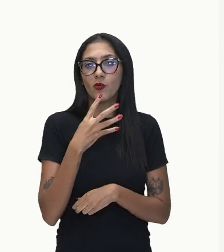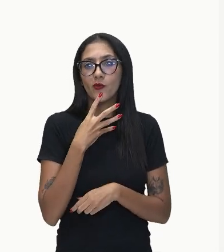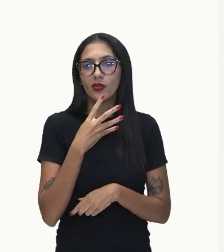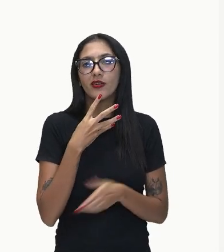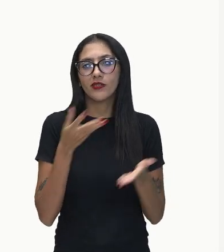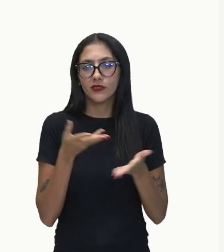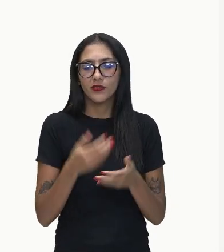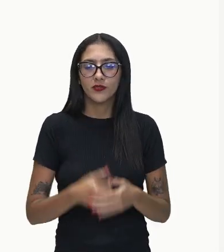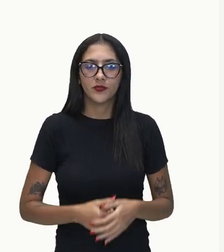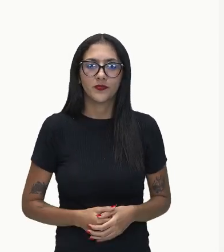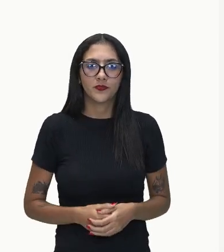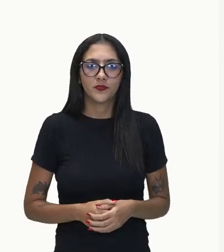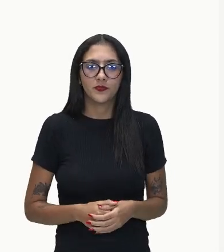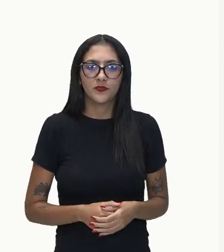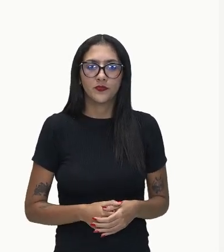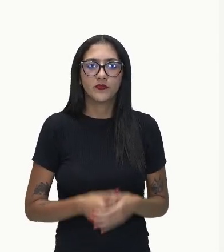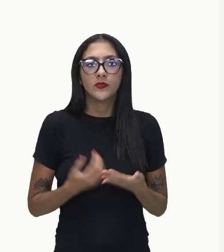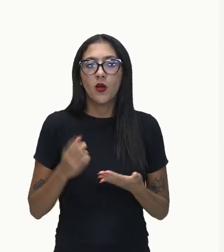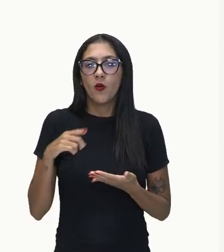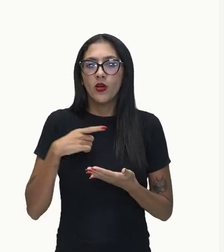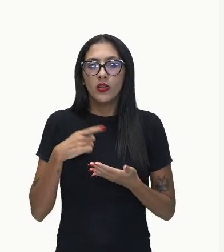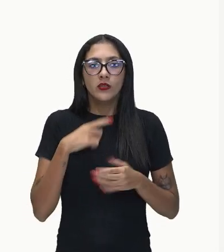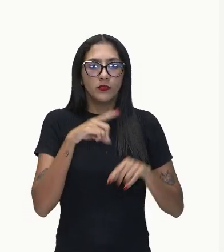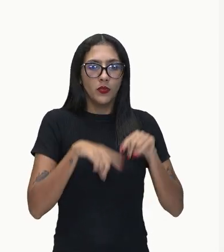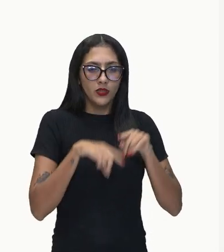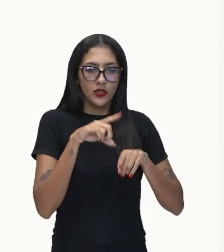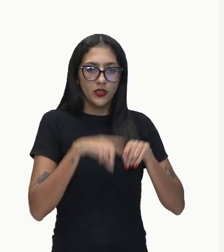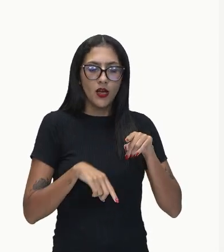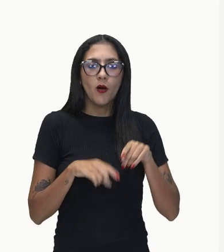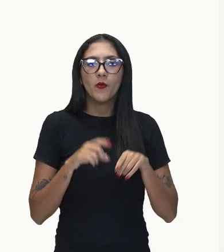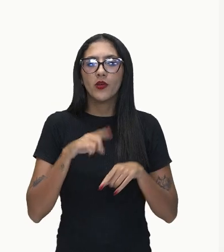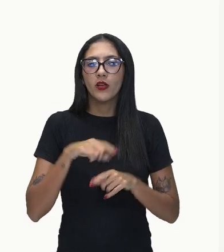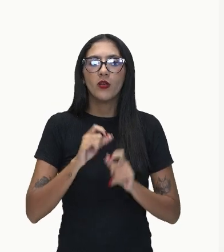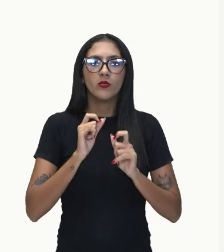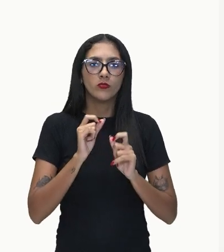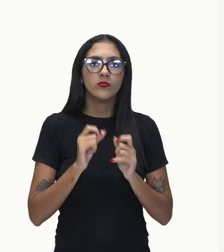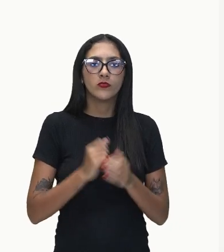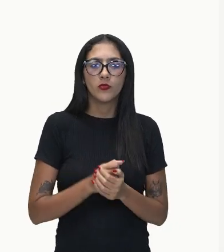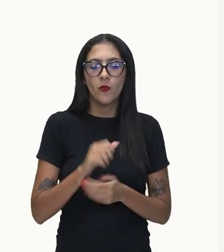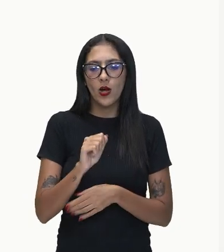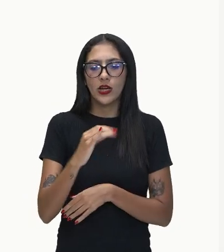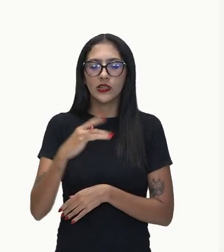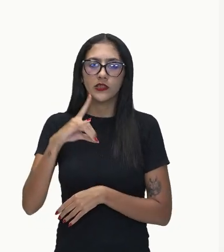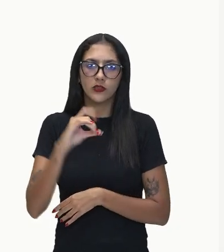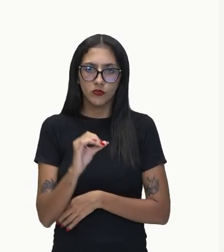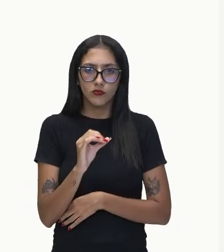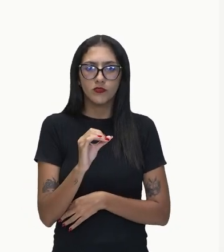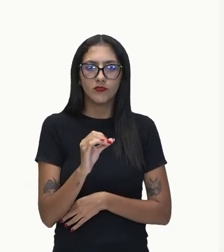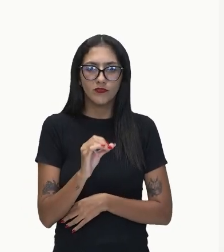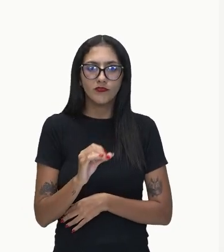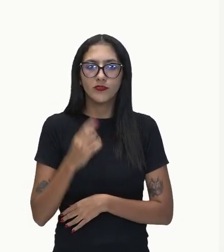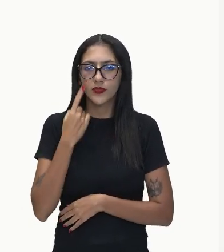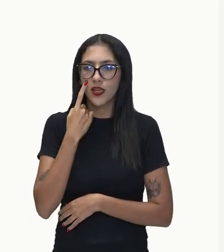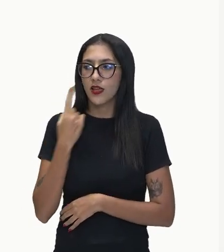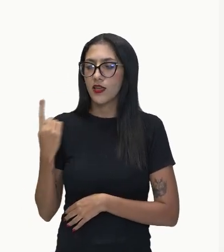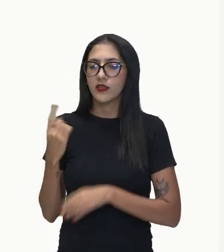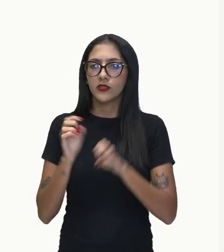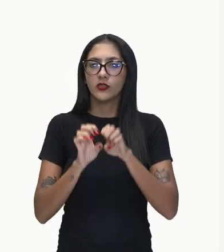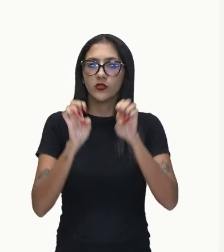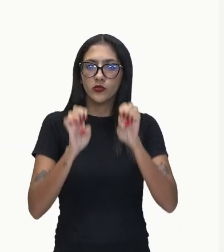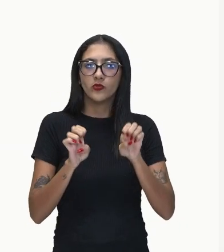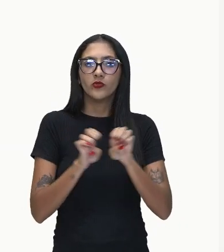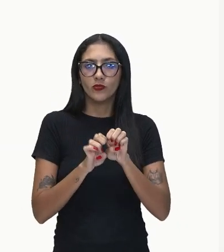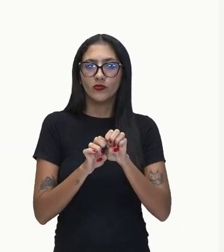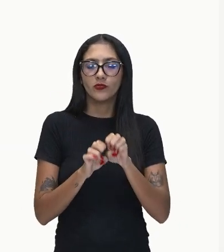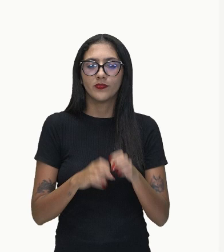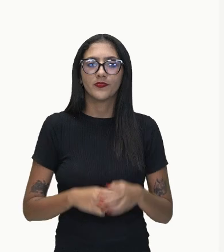dia. Então, o PA-BA, que é o protetor solar, é um ácido para aminobenzoico, está presente muito aí no nosso